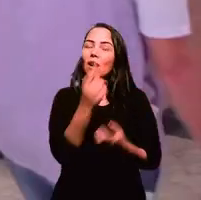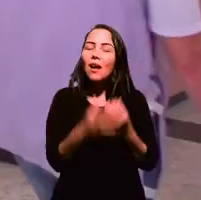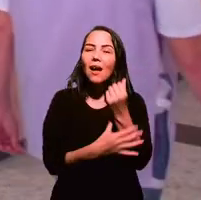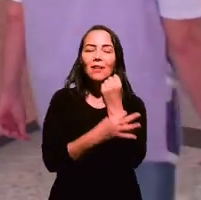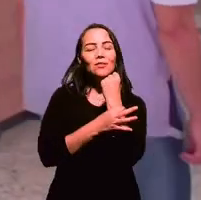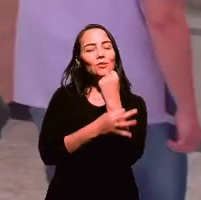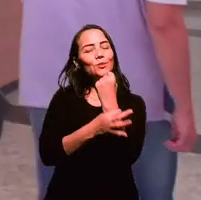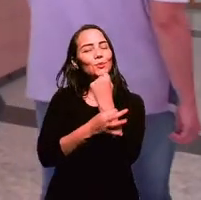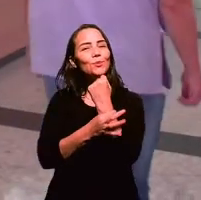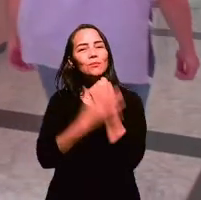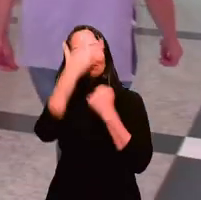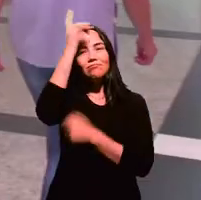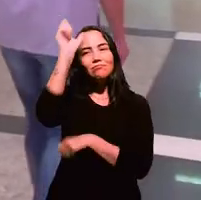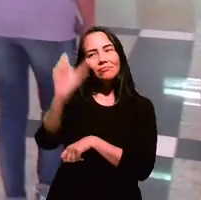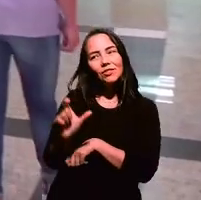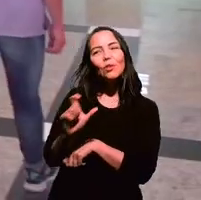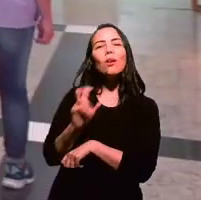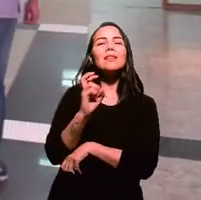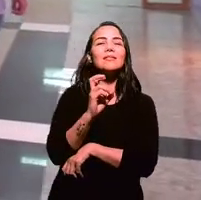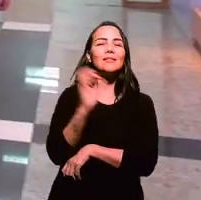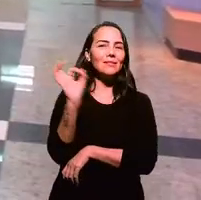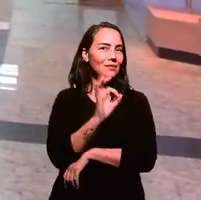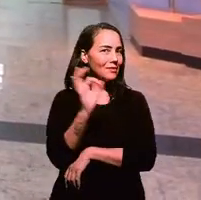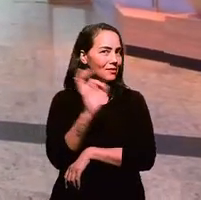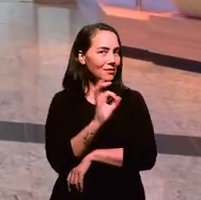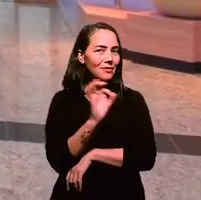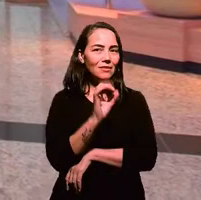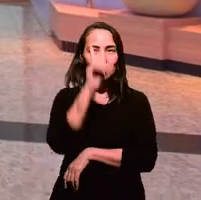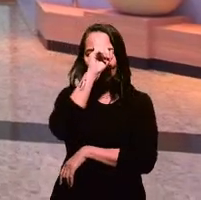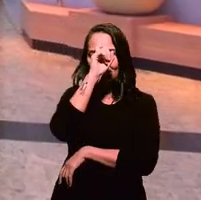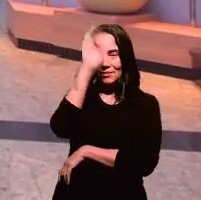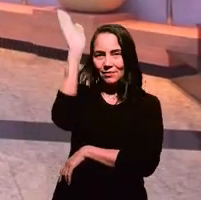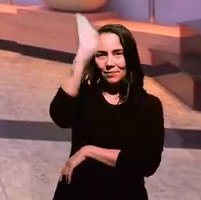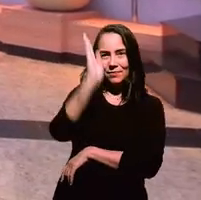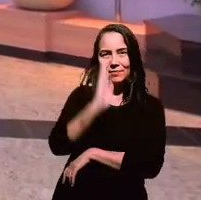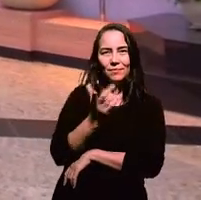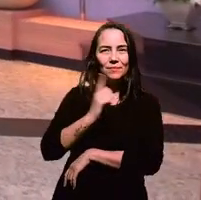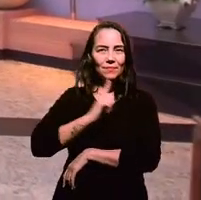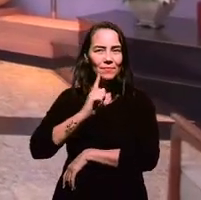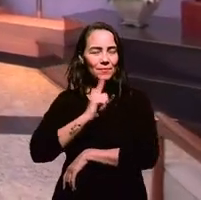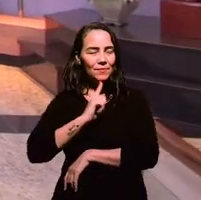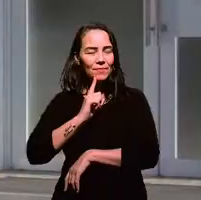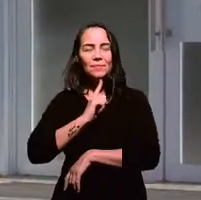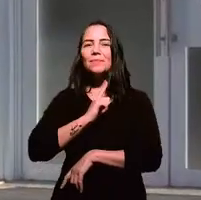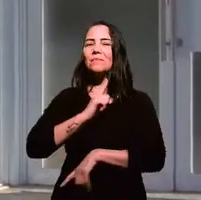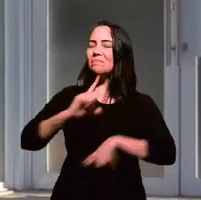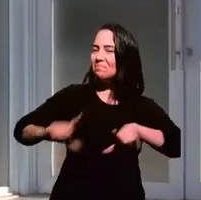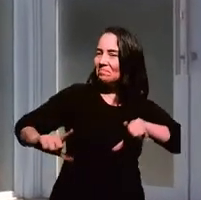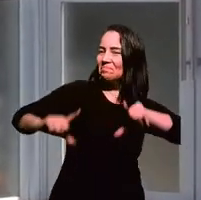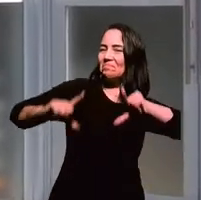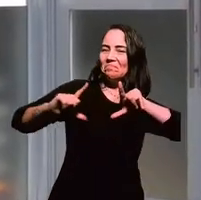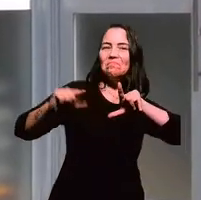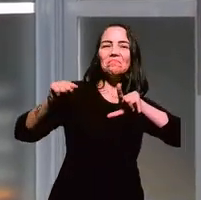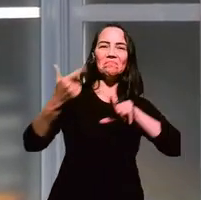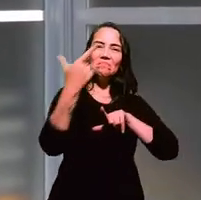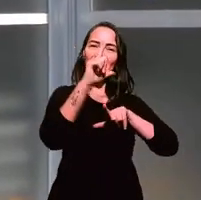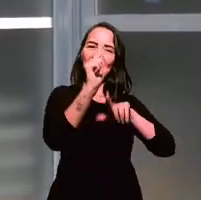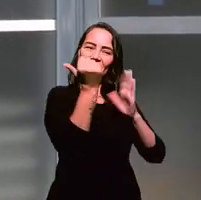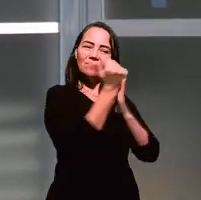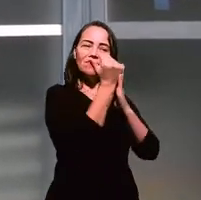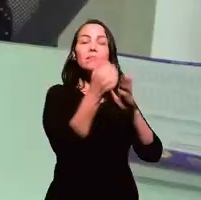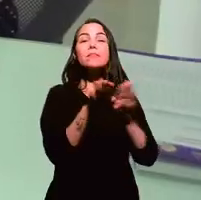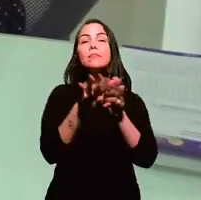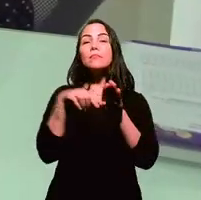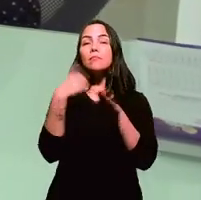segurança do paciente. É apenas 5% dos hospitais no Brasil que tem essa certificação, essa chancela. Implementamos também